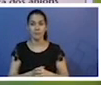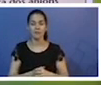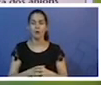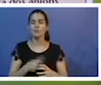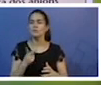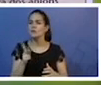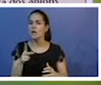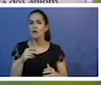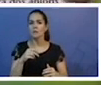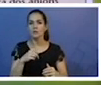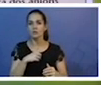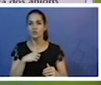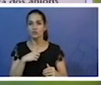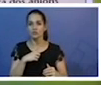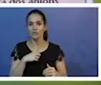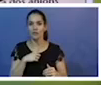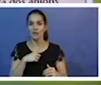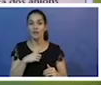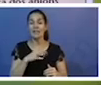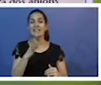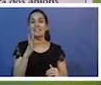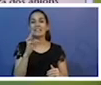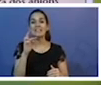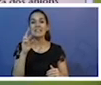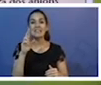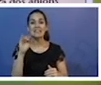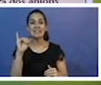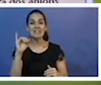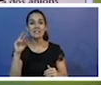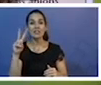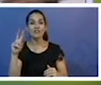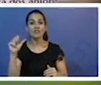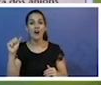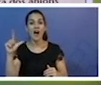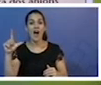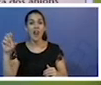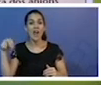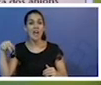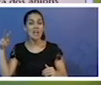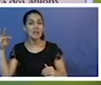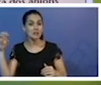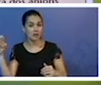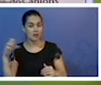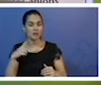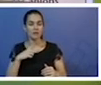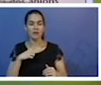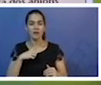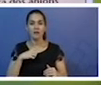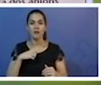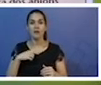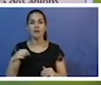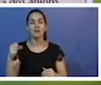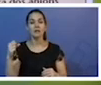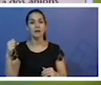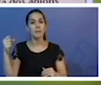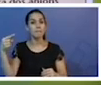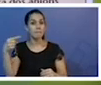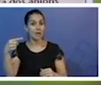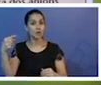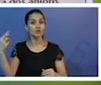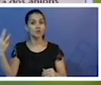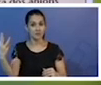carga -2, e os trivalentes que tem carga -3, tá vendo? E esse daqui, ó, o tetravalente, tem